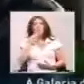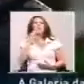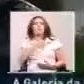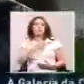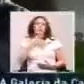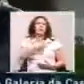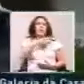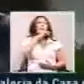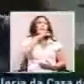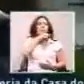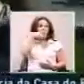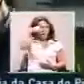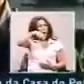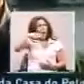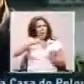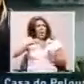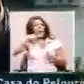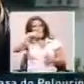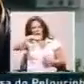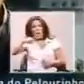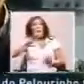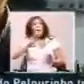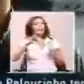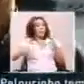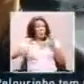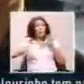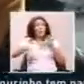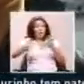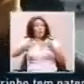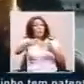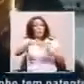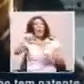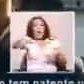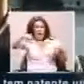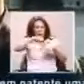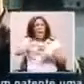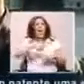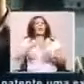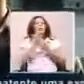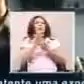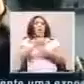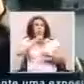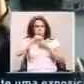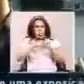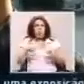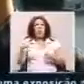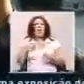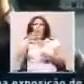ocorrem diariamente situações em que os estudantes são rebaixados,